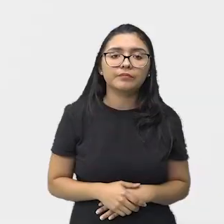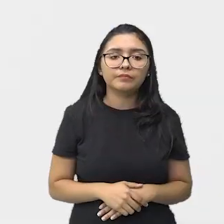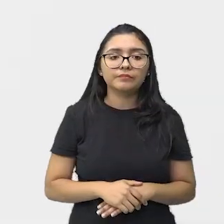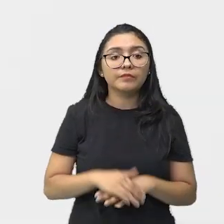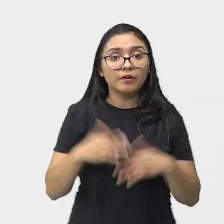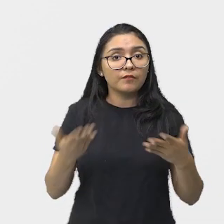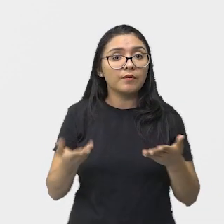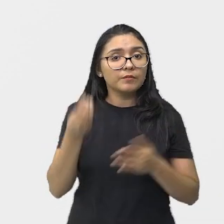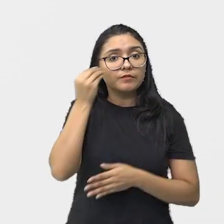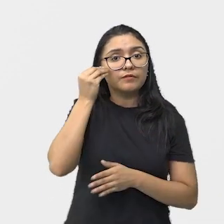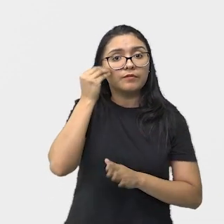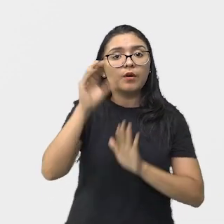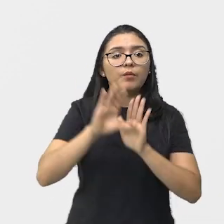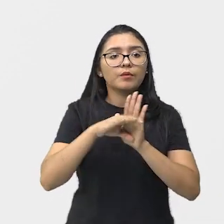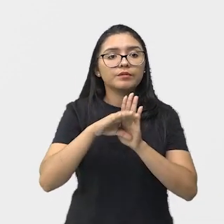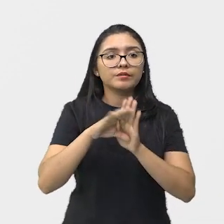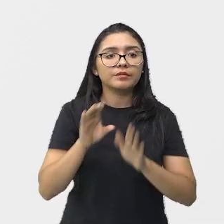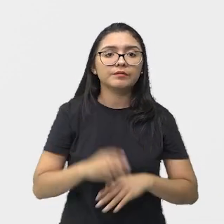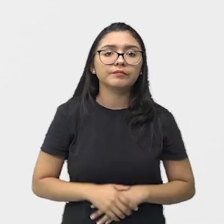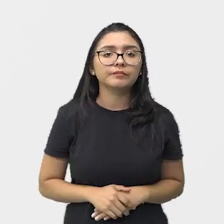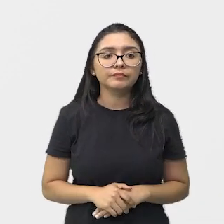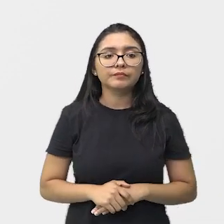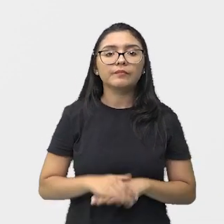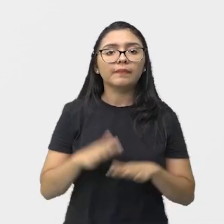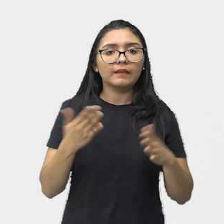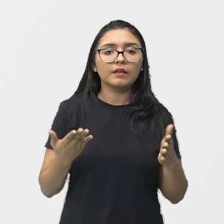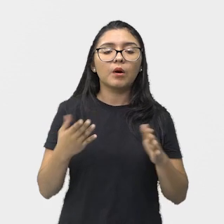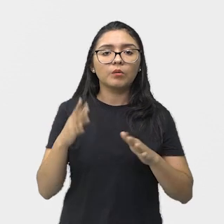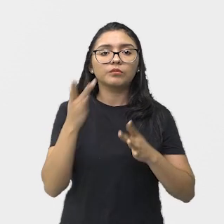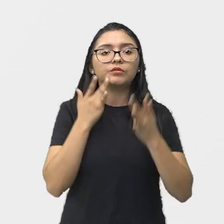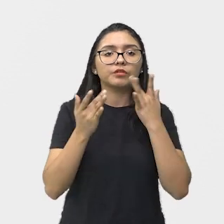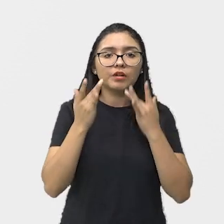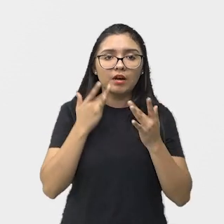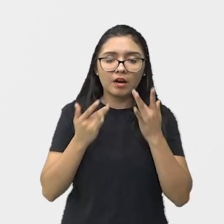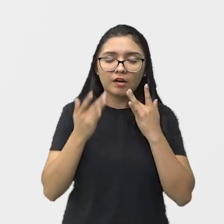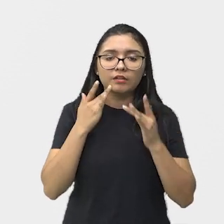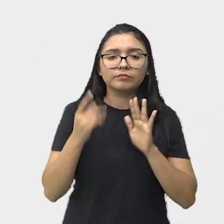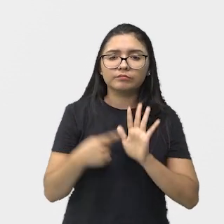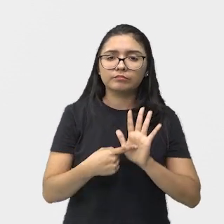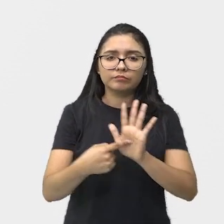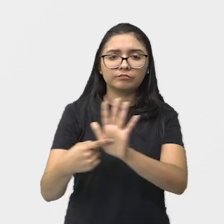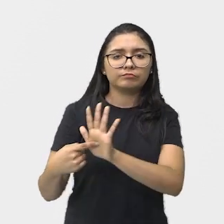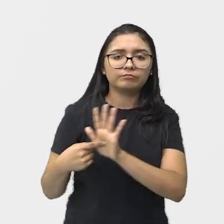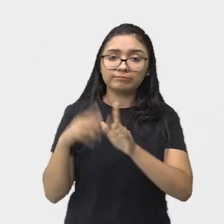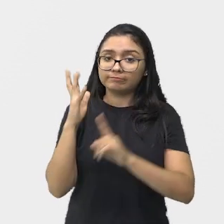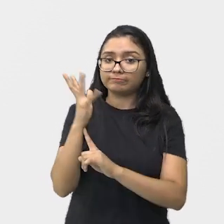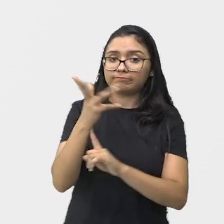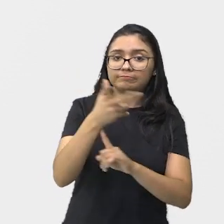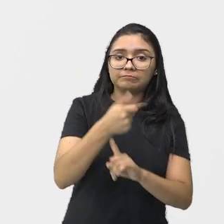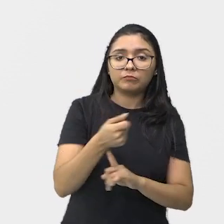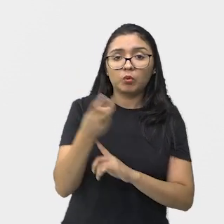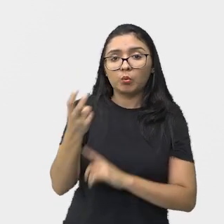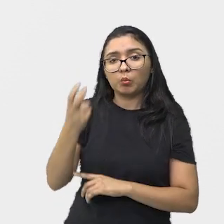lá? Então, o teatro é uma manifestação artística, um fenômeno cultural de vários